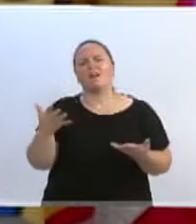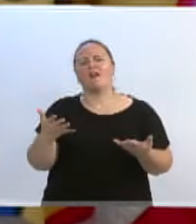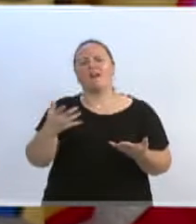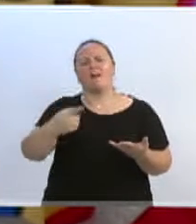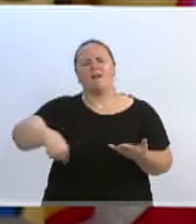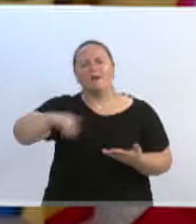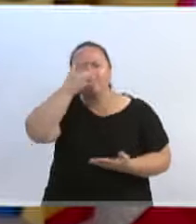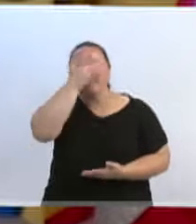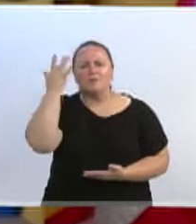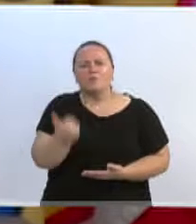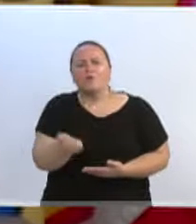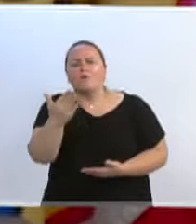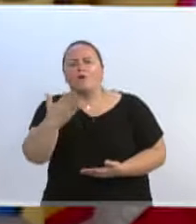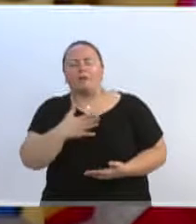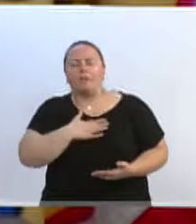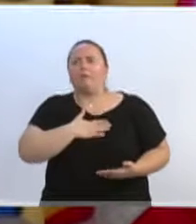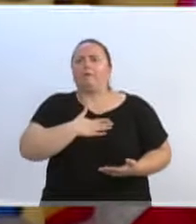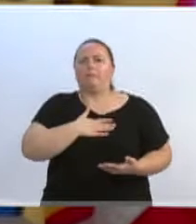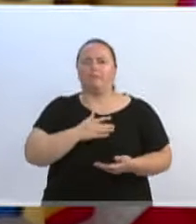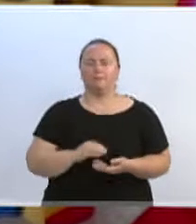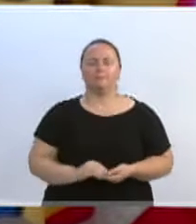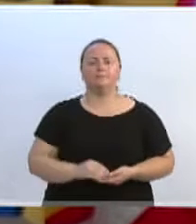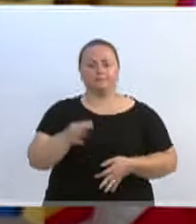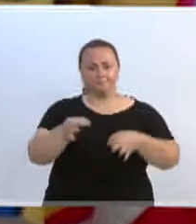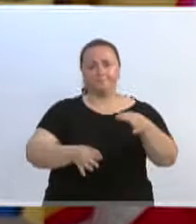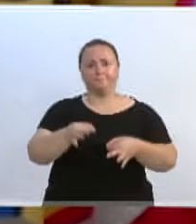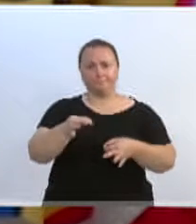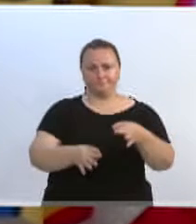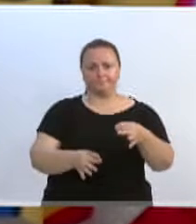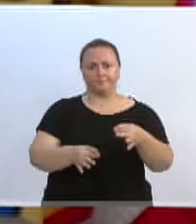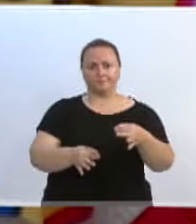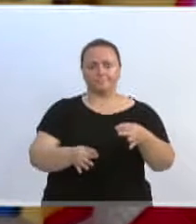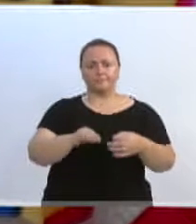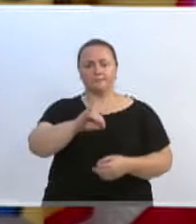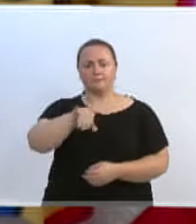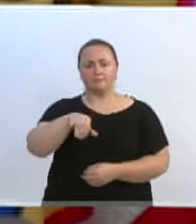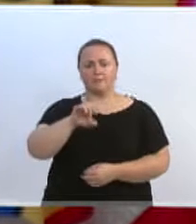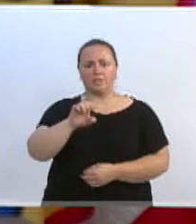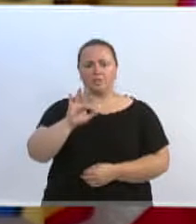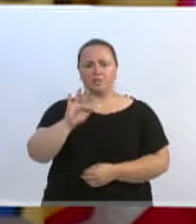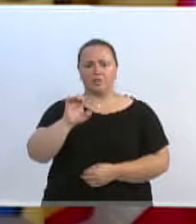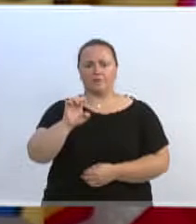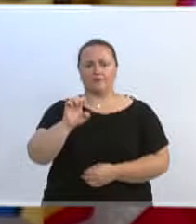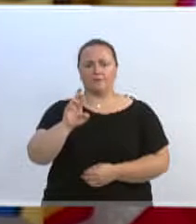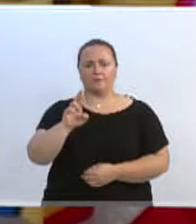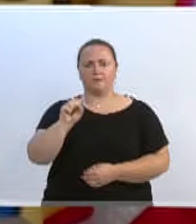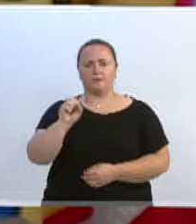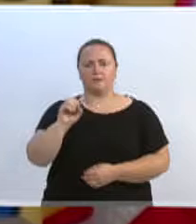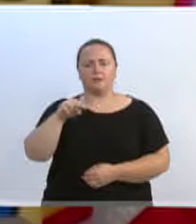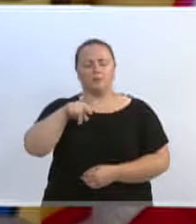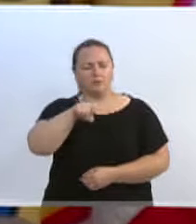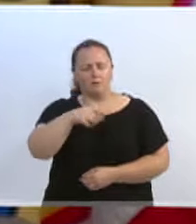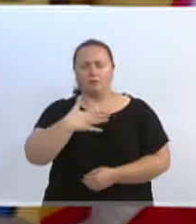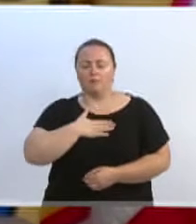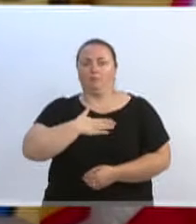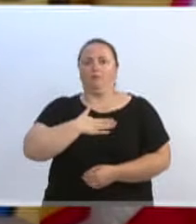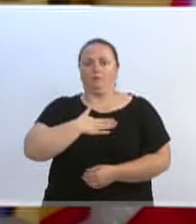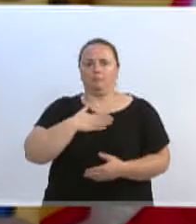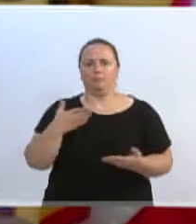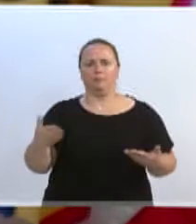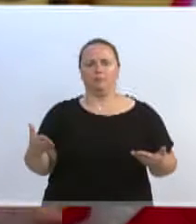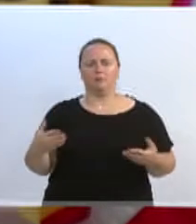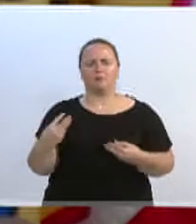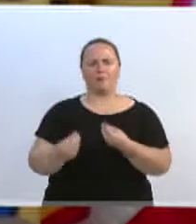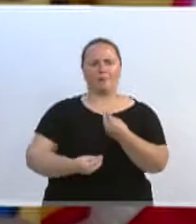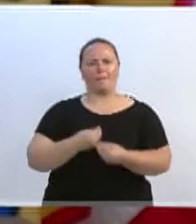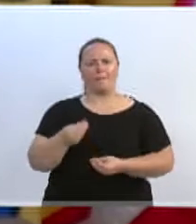né? Repito, o Dr. Jefferson ficou assustado. Dr. Jefferson ficou assustado quando ele soube que queriam fazer, né, a sede legislativa ali do